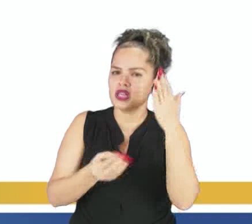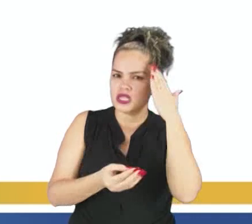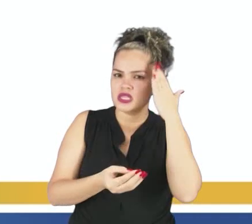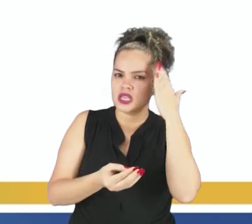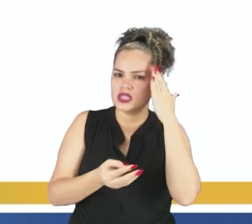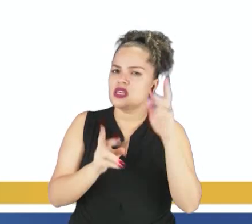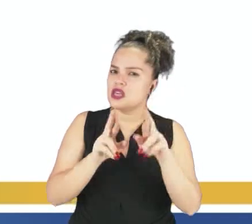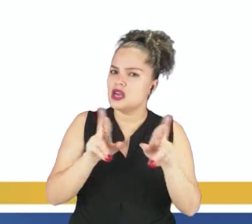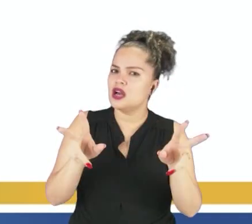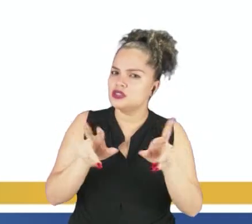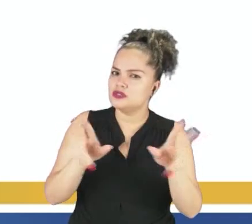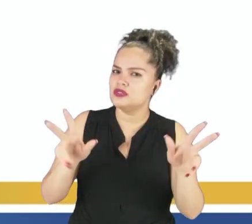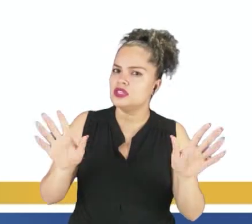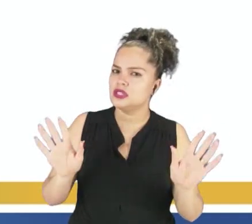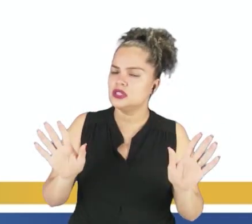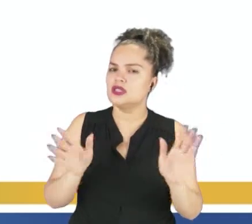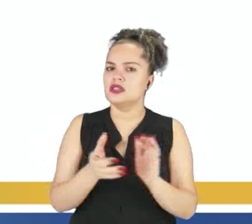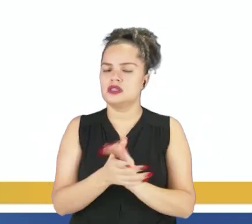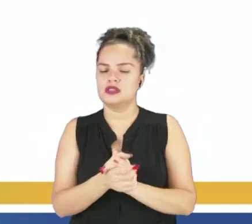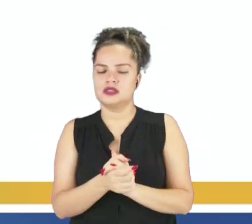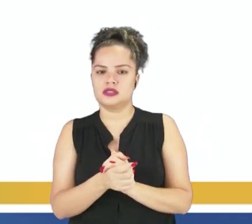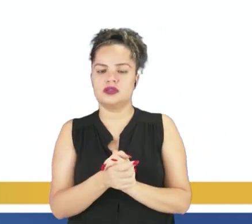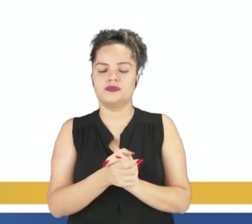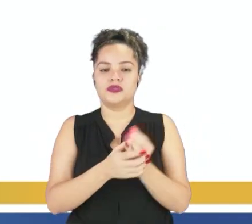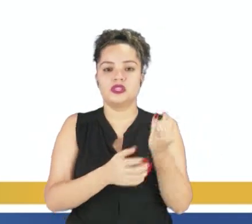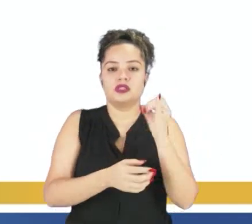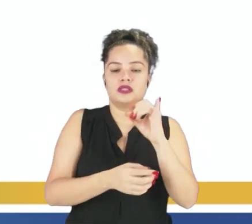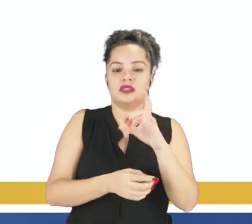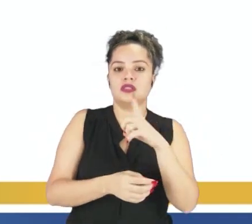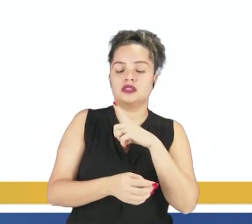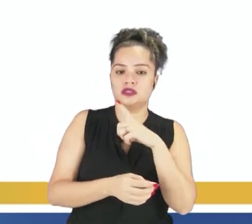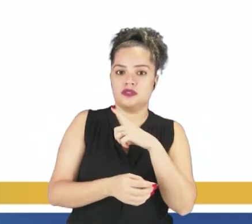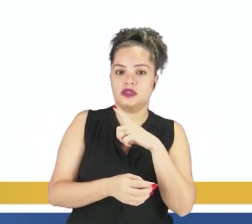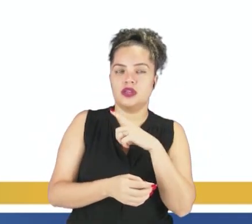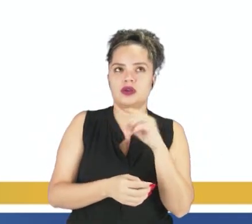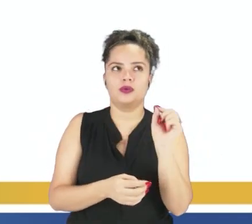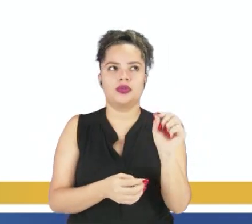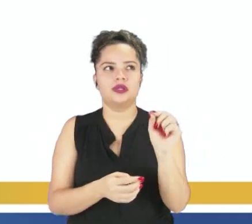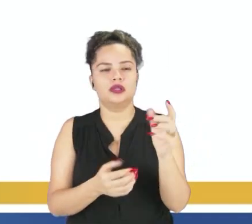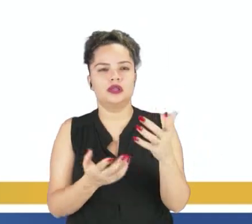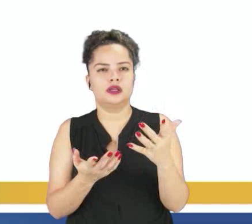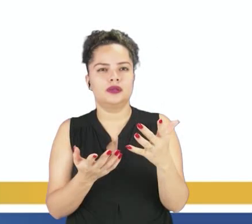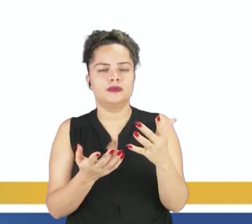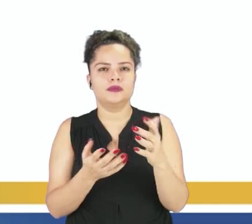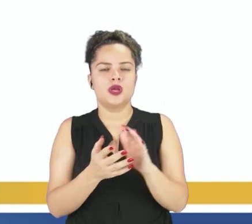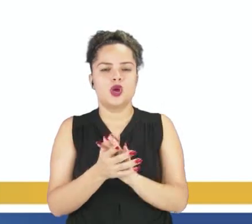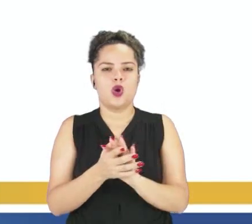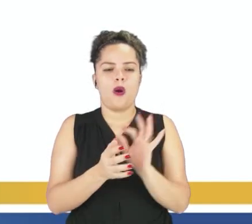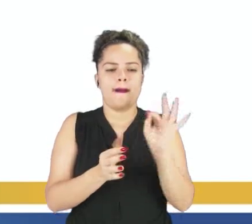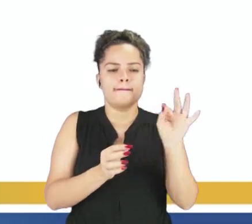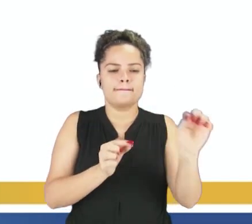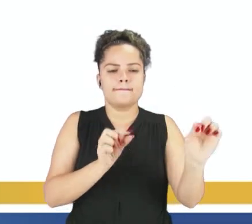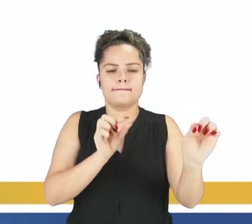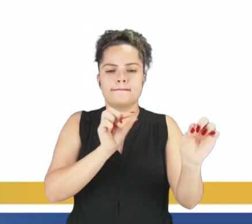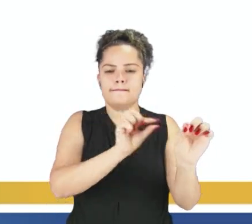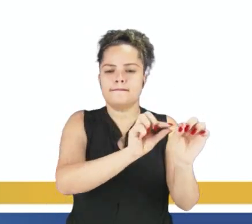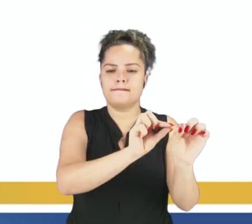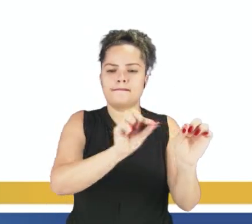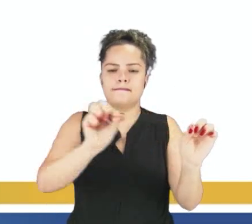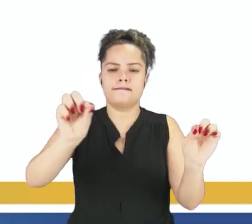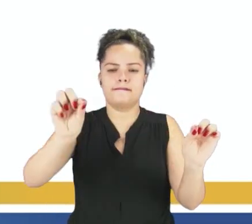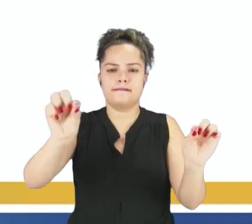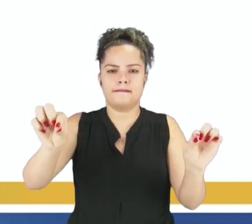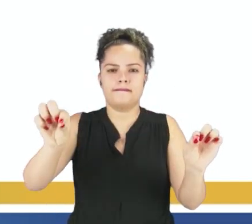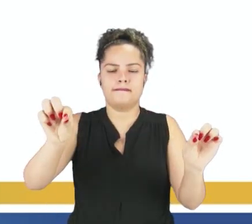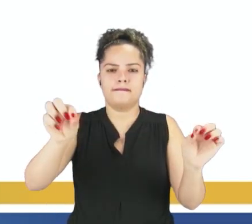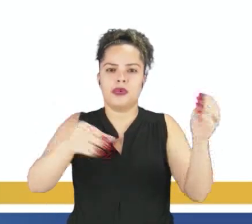Tem essa forma, ou se tiver, eu posso dizer como uma ponta para dentro,